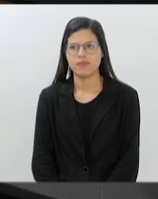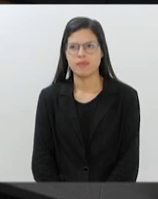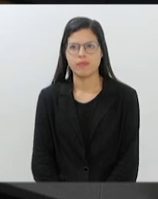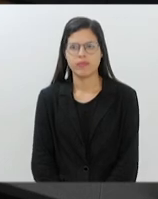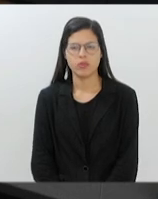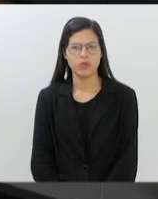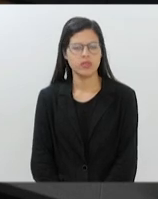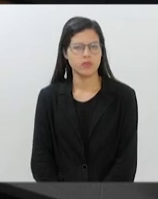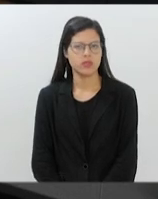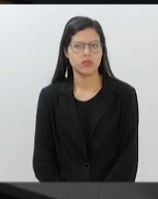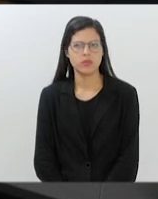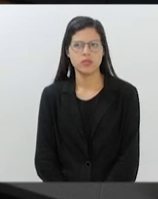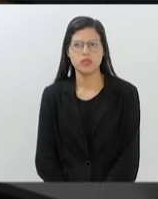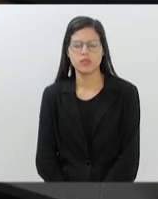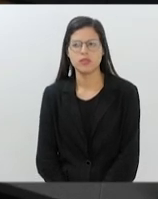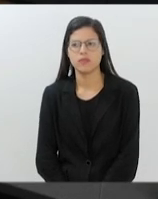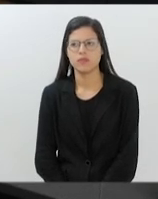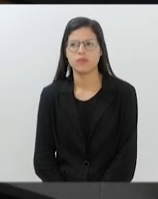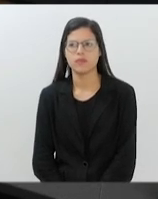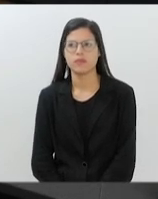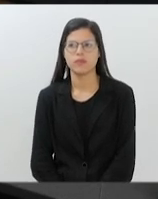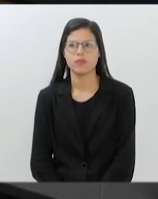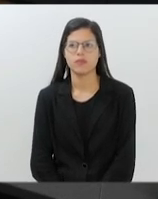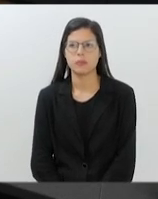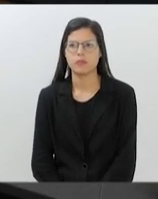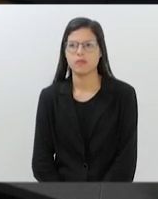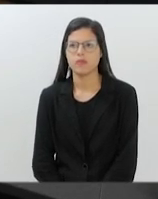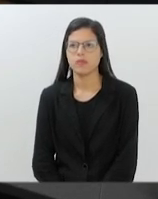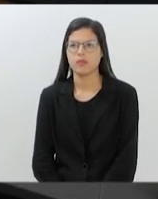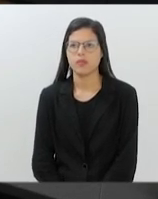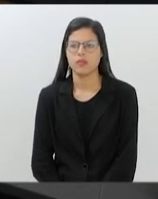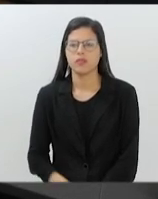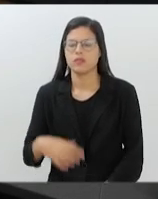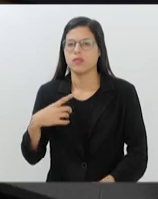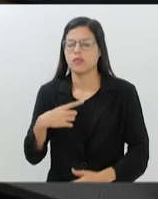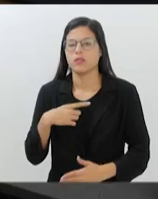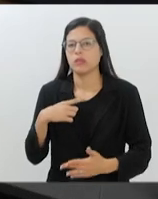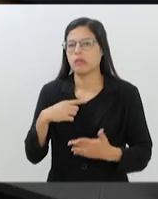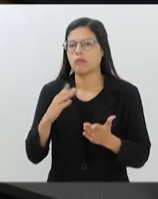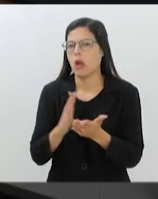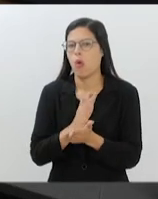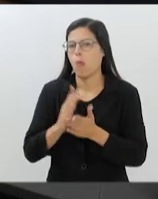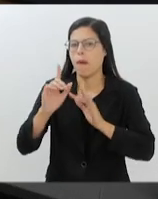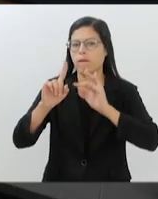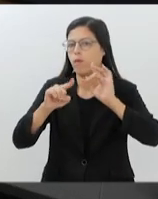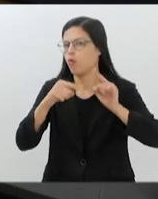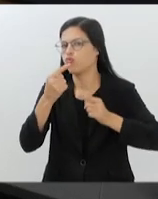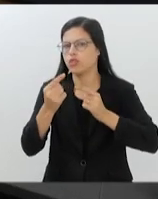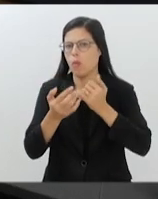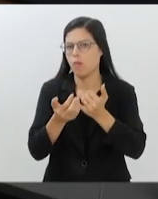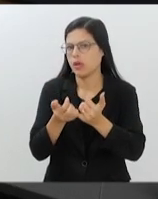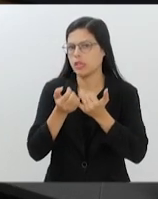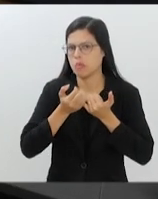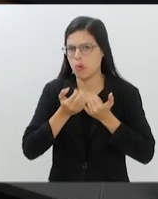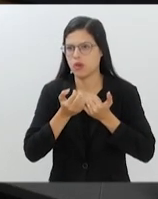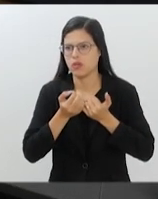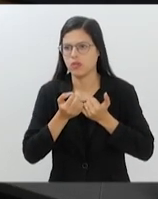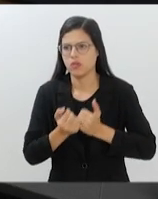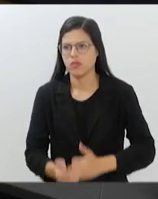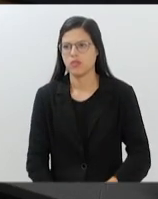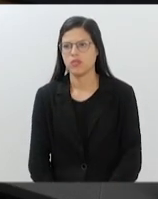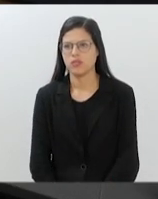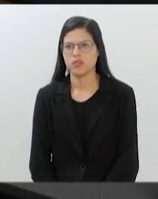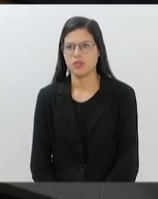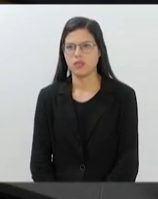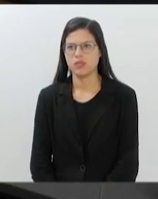14 Teve alguma evolução patrimonial significativa nessa mudança de cargo